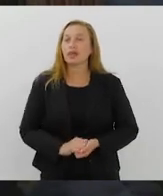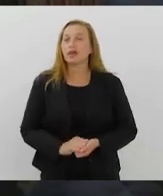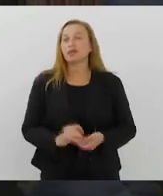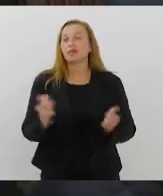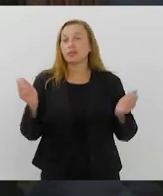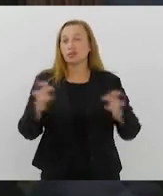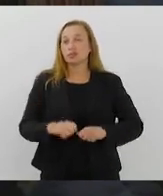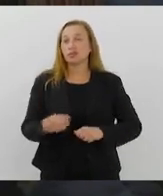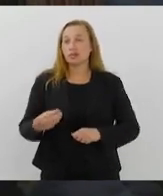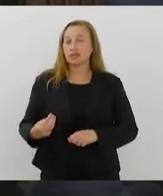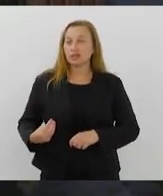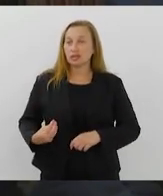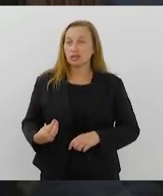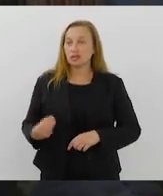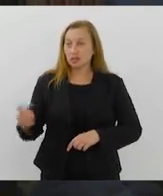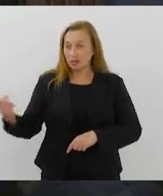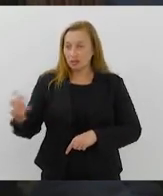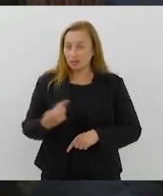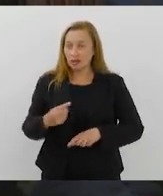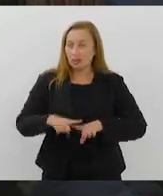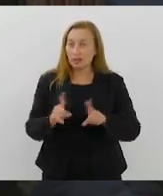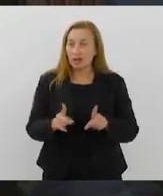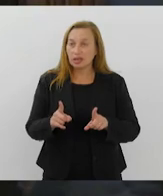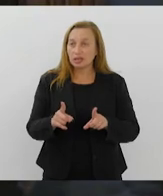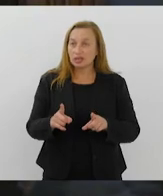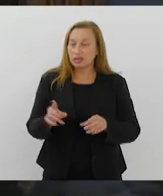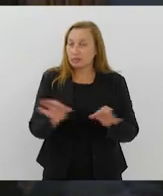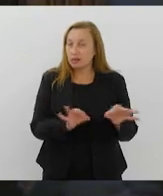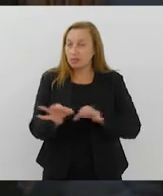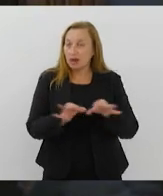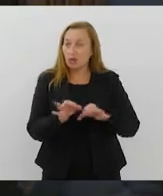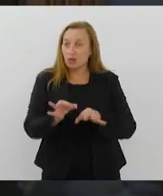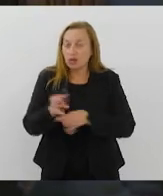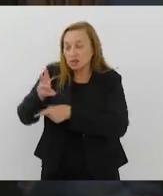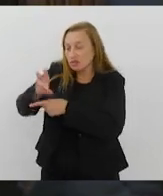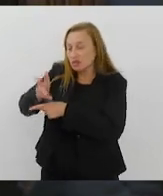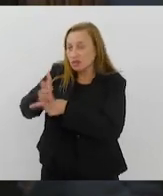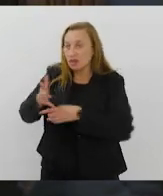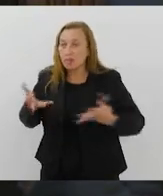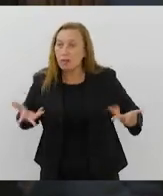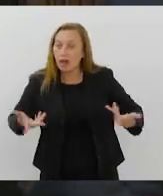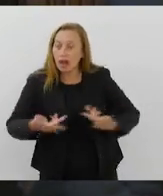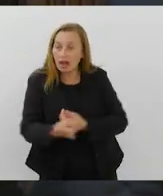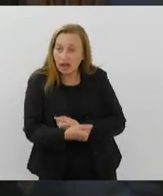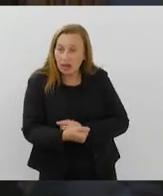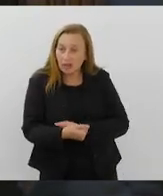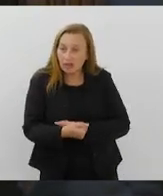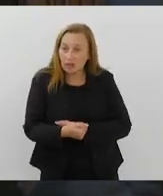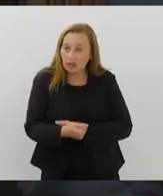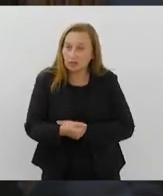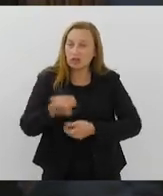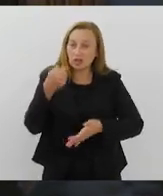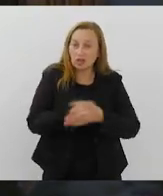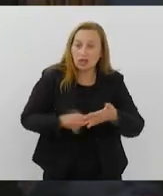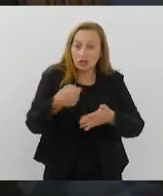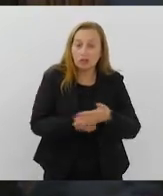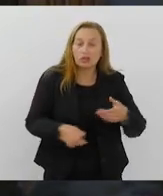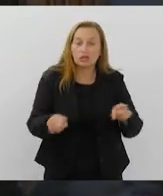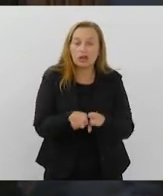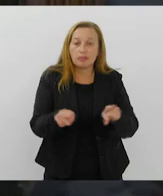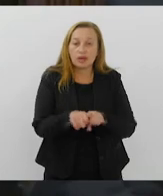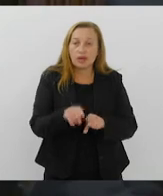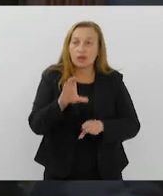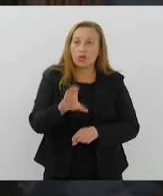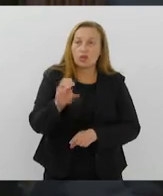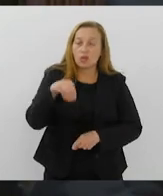com a gente, mas foi quem fez esse vídeo maravilhoso. Muito bom. E quem briga muito pela Conde Coma também. E a todos os